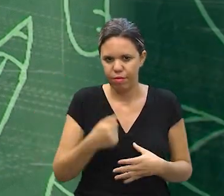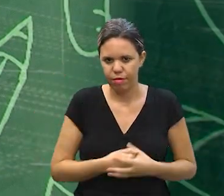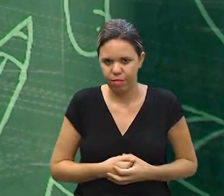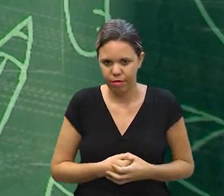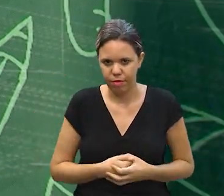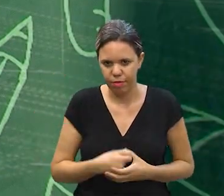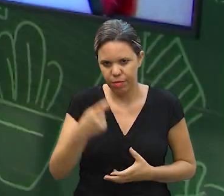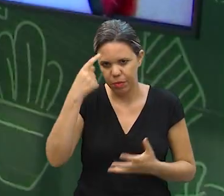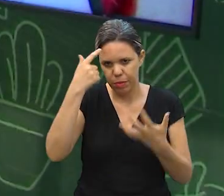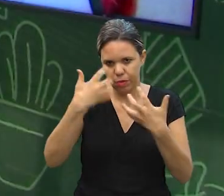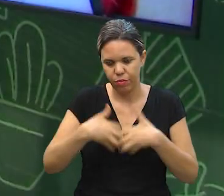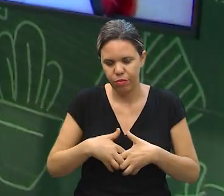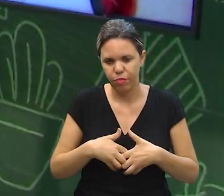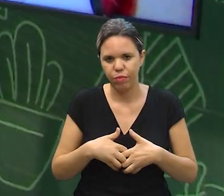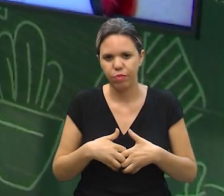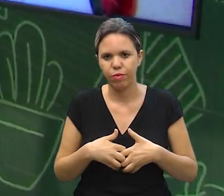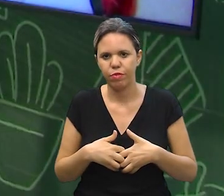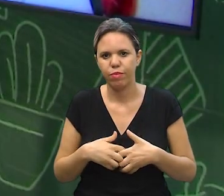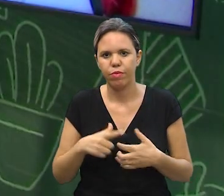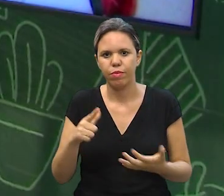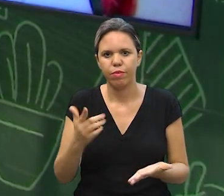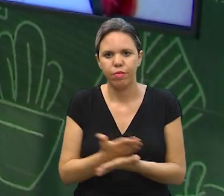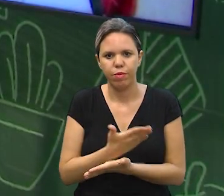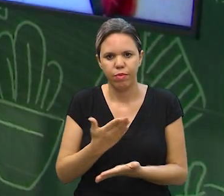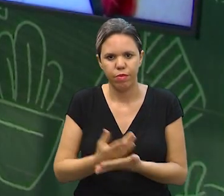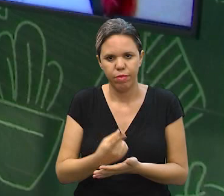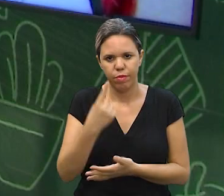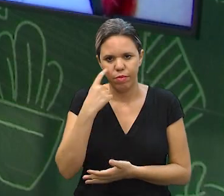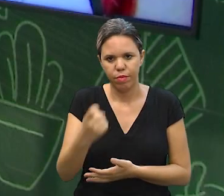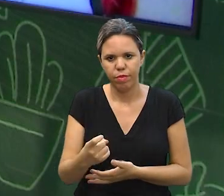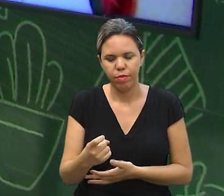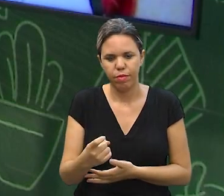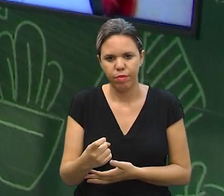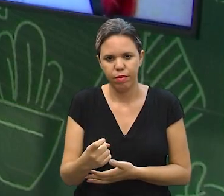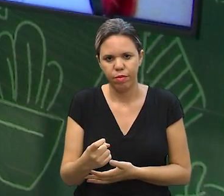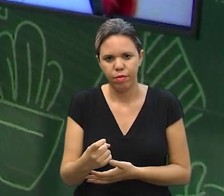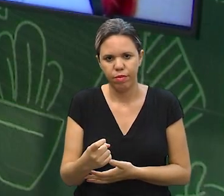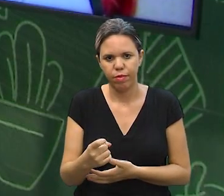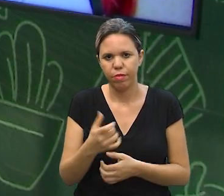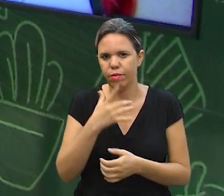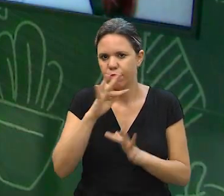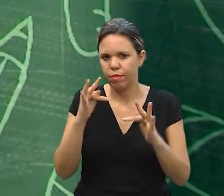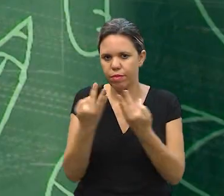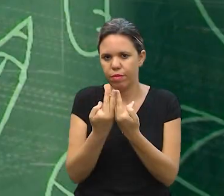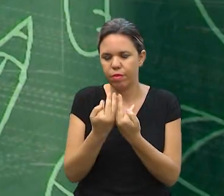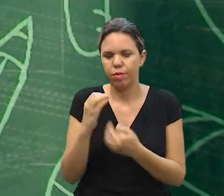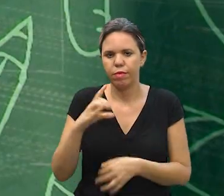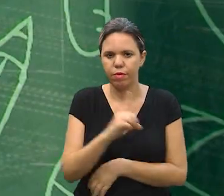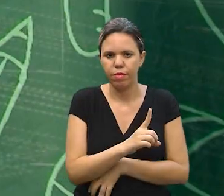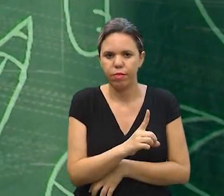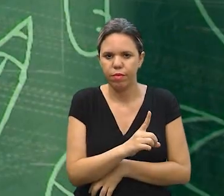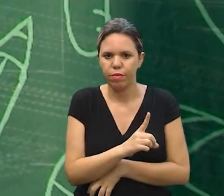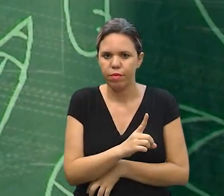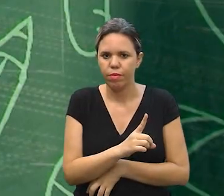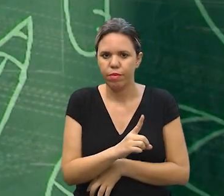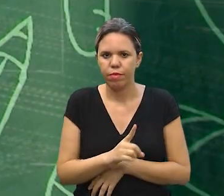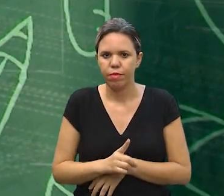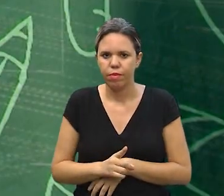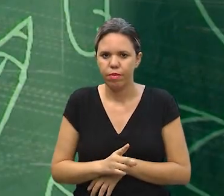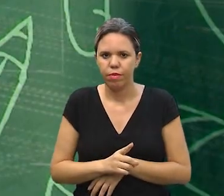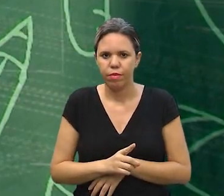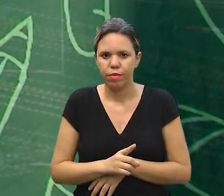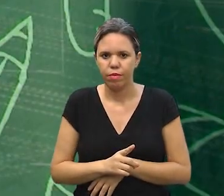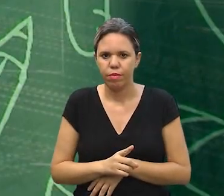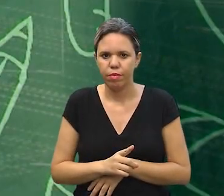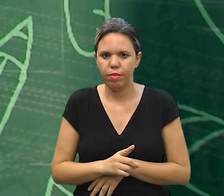né? Eu estou pensando aqui, esse livro é interessante para pais, coordenadores,